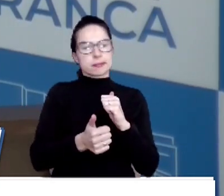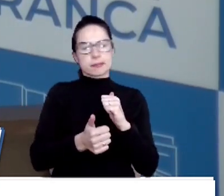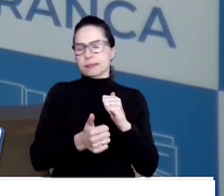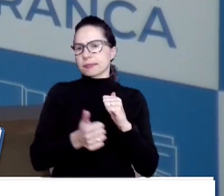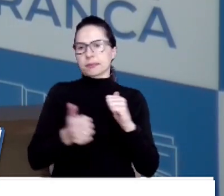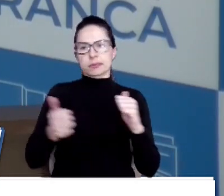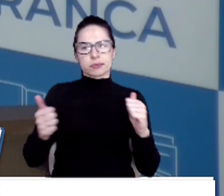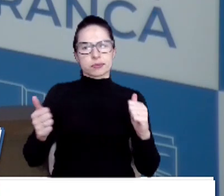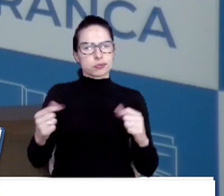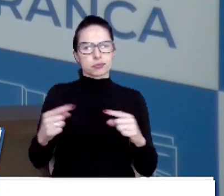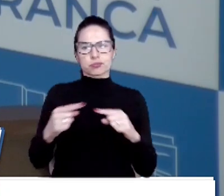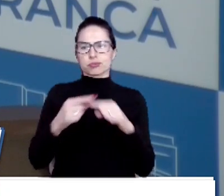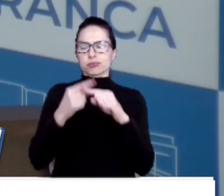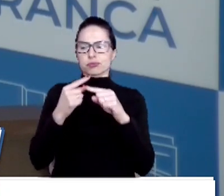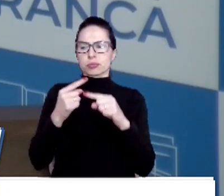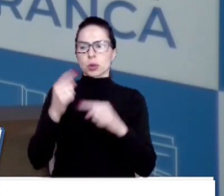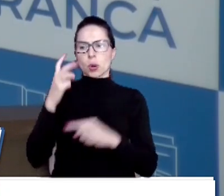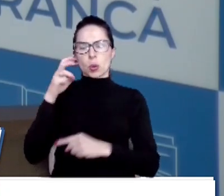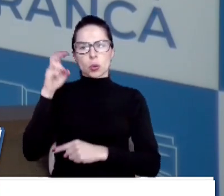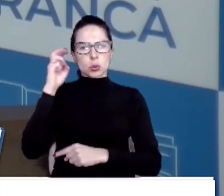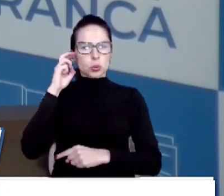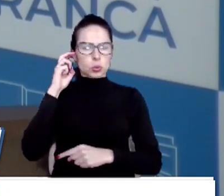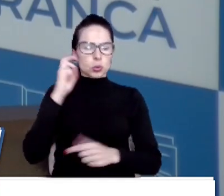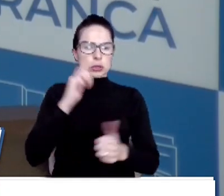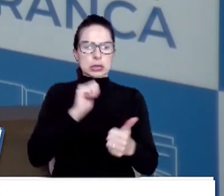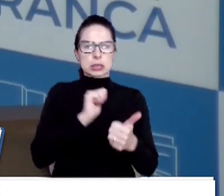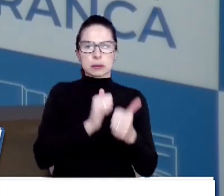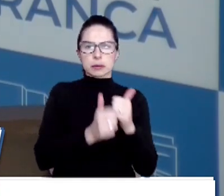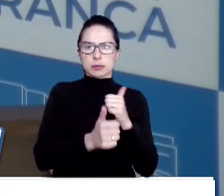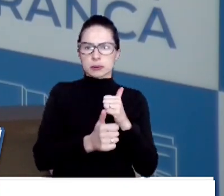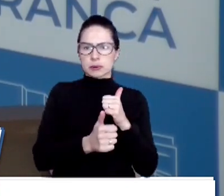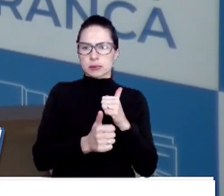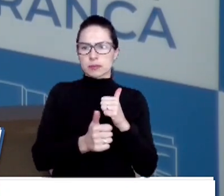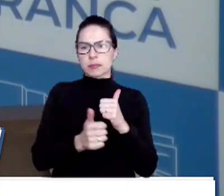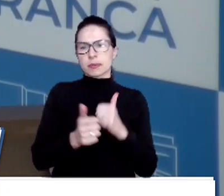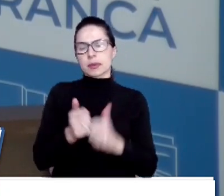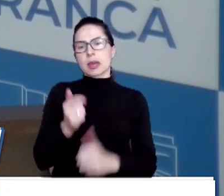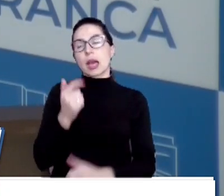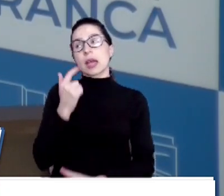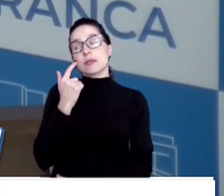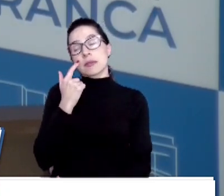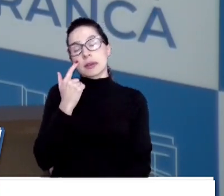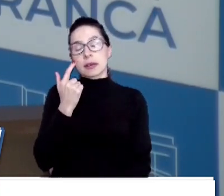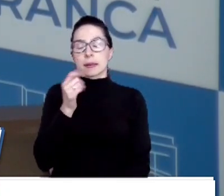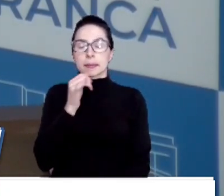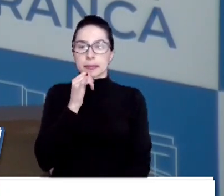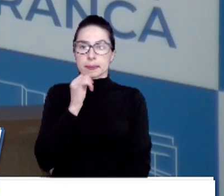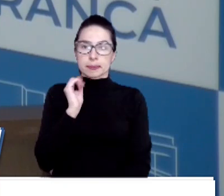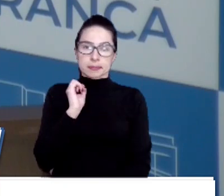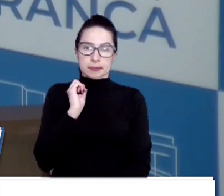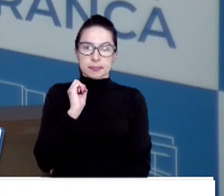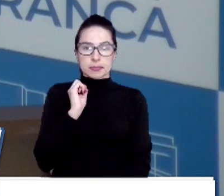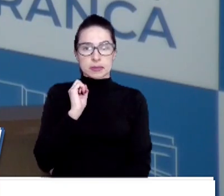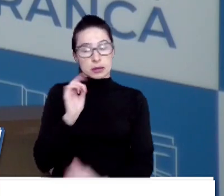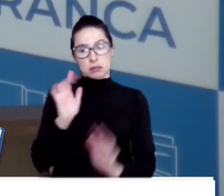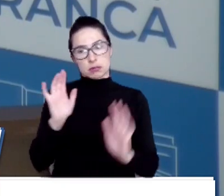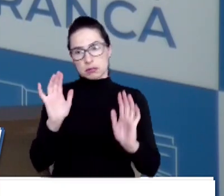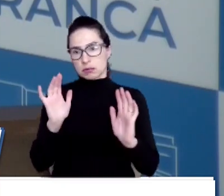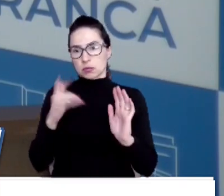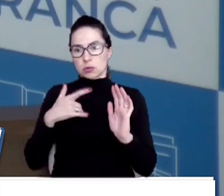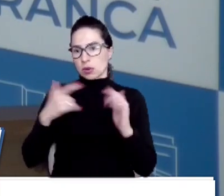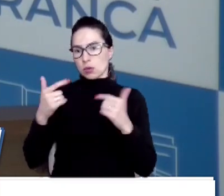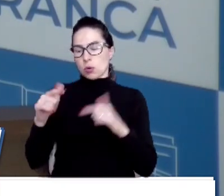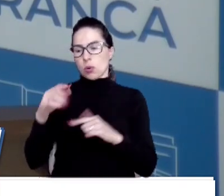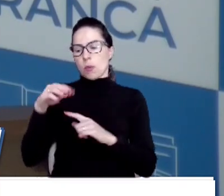ver cultura e Esporte Aí você pega não tem nada contra o Mateus